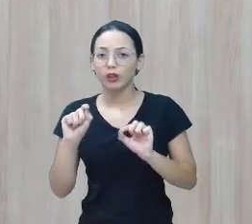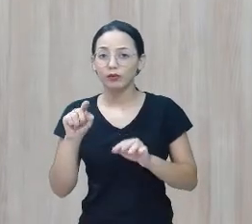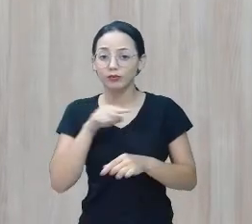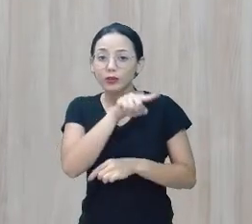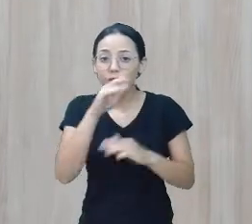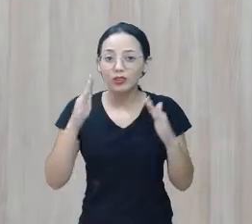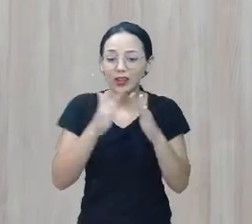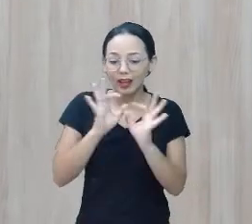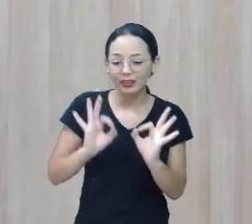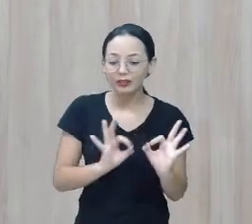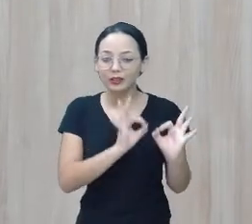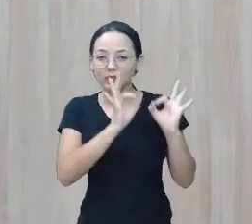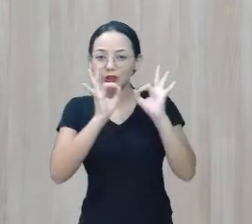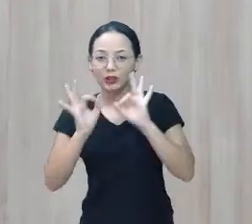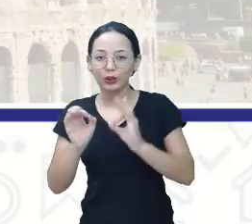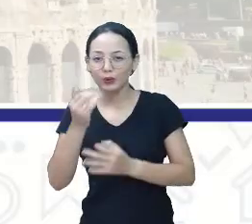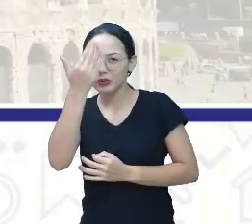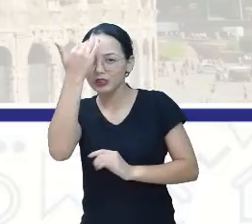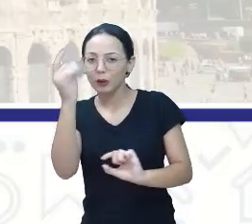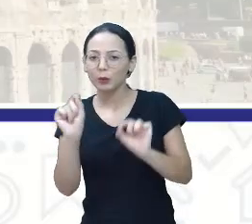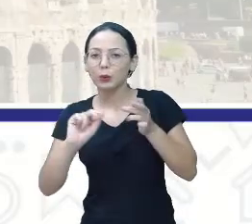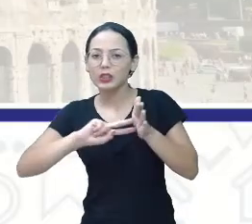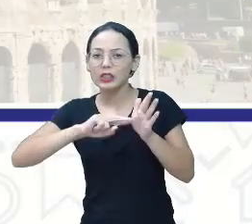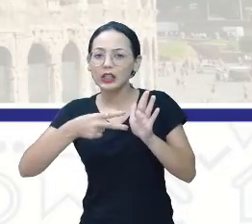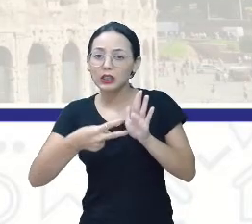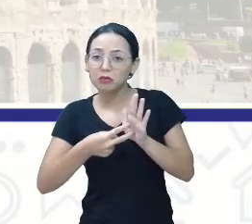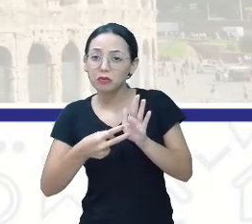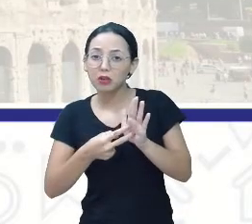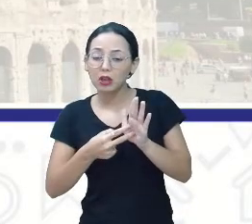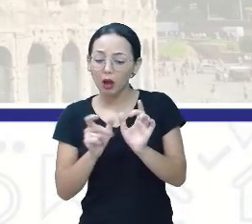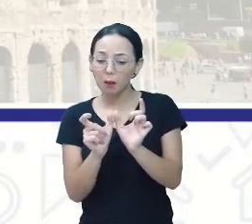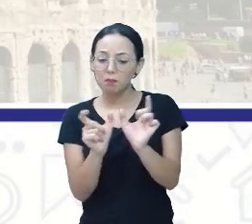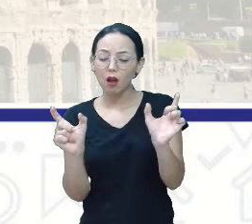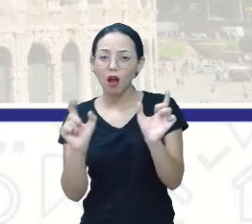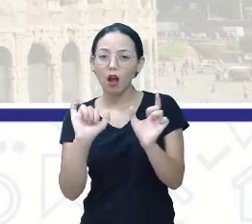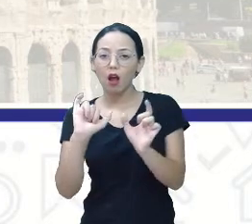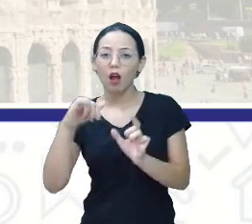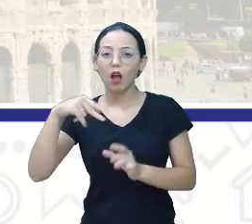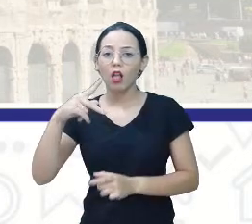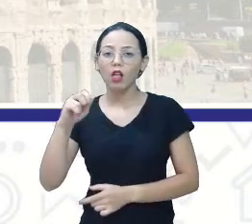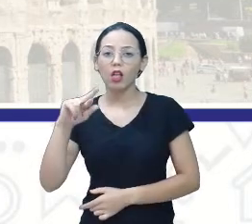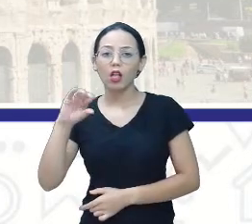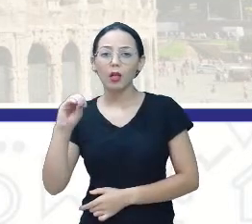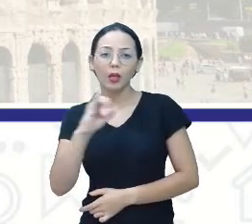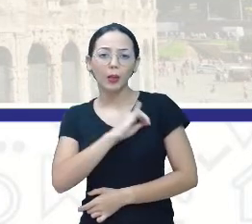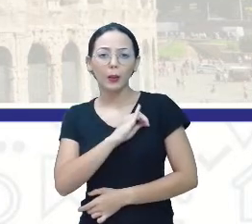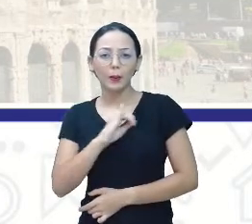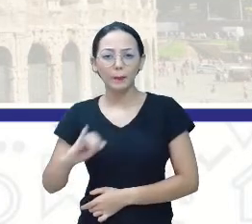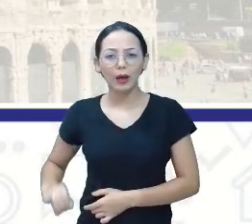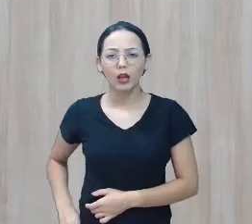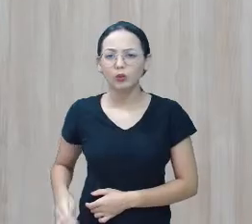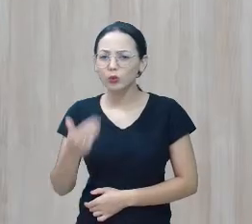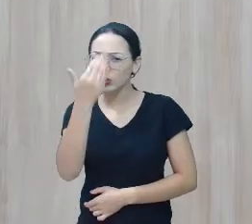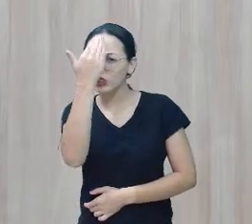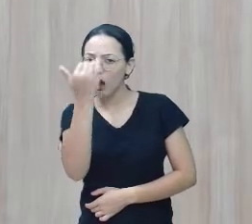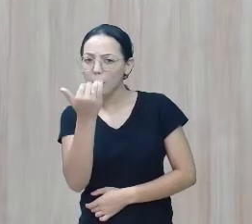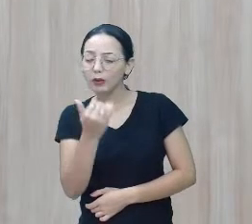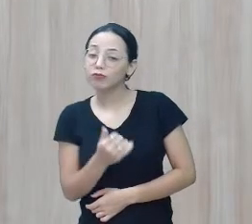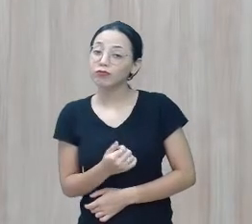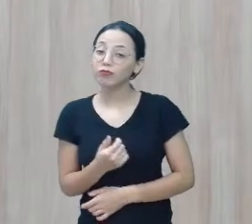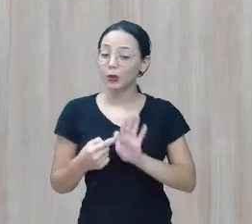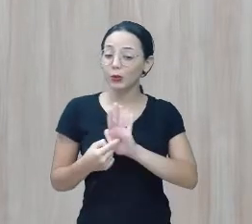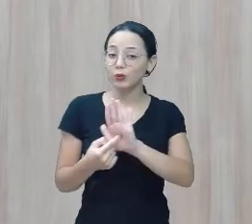a nossa aula, você sabe o que significa a expressão império? Então, nós vamos trazer algumas definições aqui,